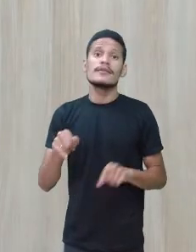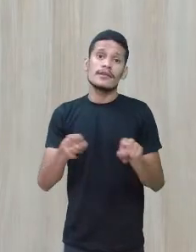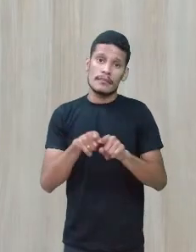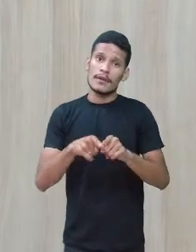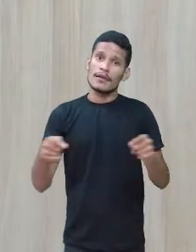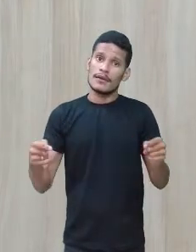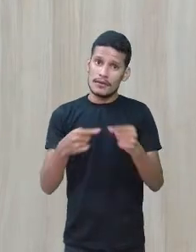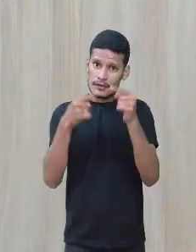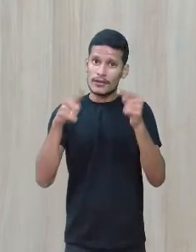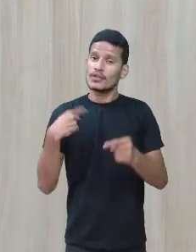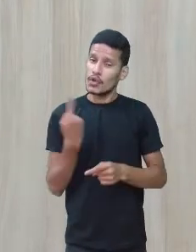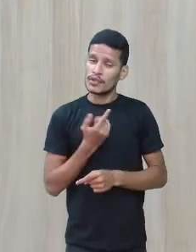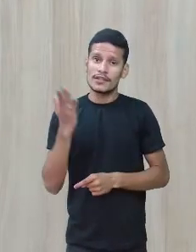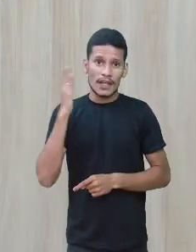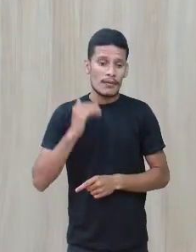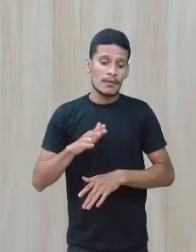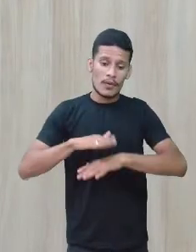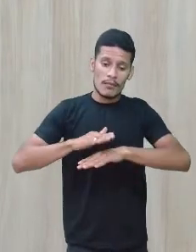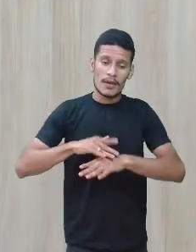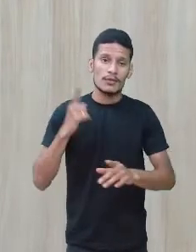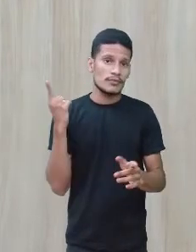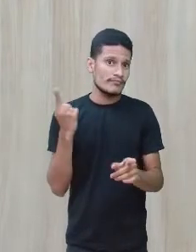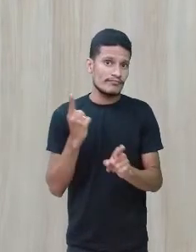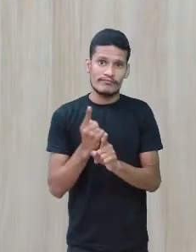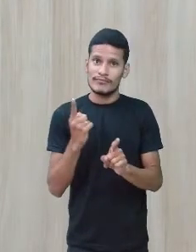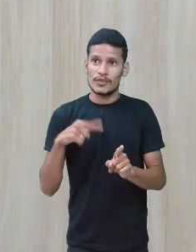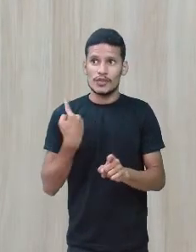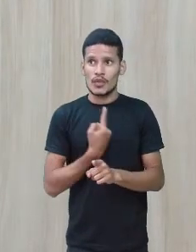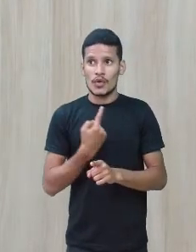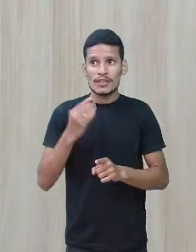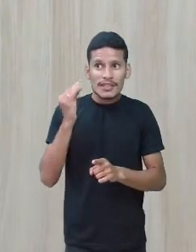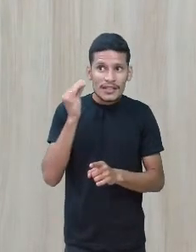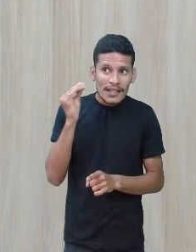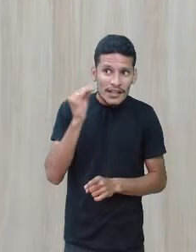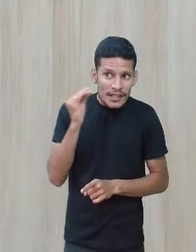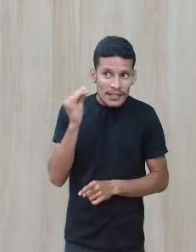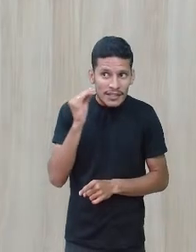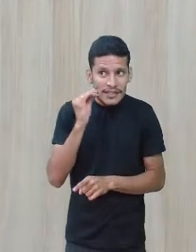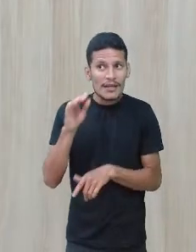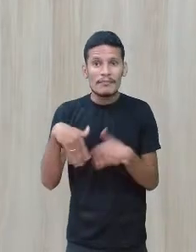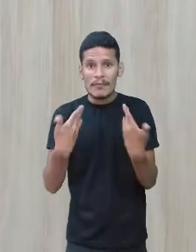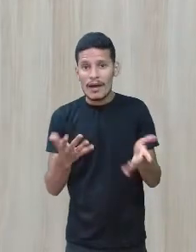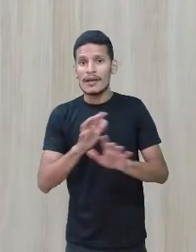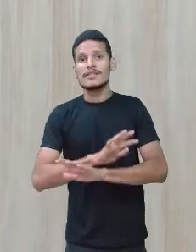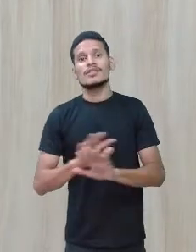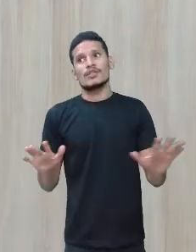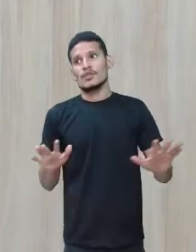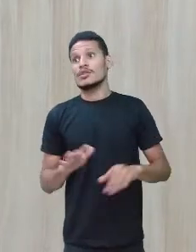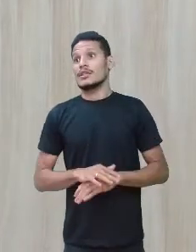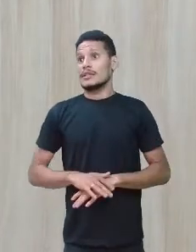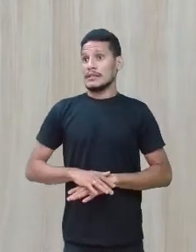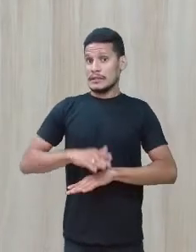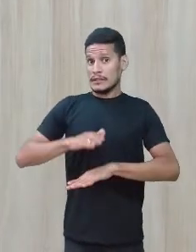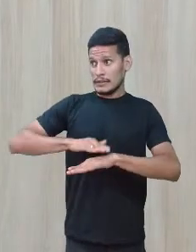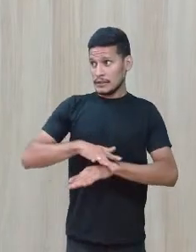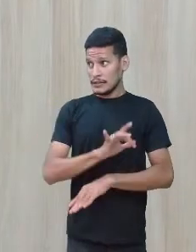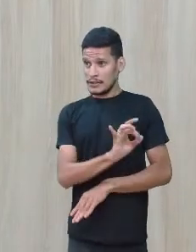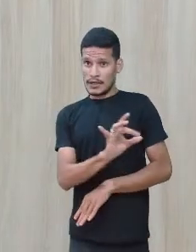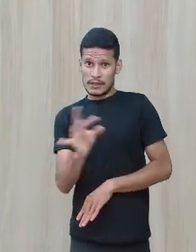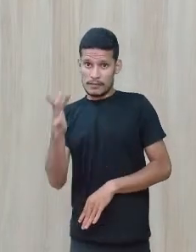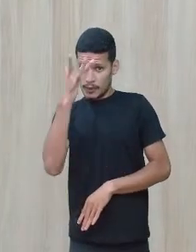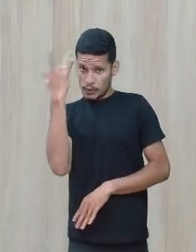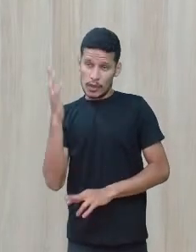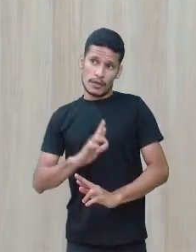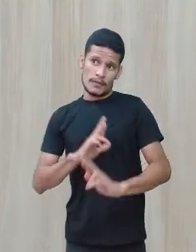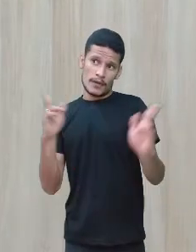sabe, né, Billy? Chega uma hora que não, a gente vai tentando, mas é isso. Então, assim, cada pessoa é